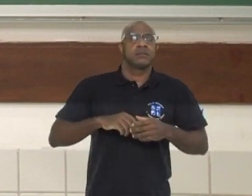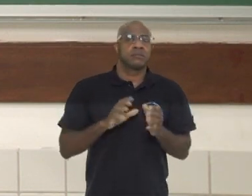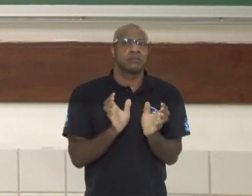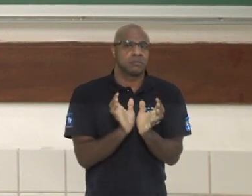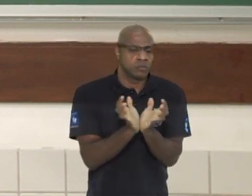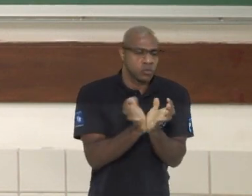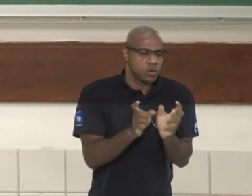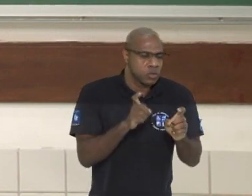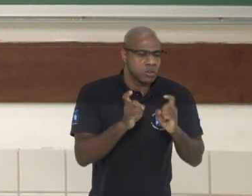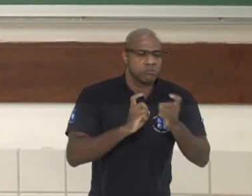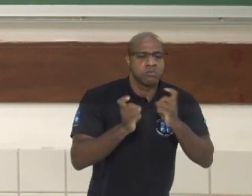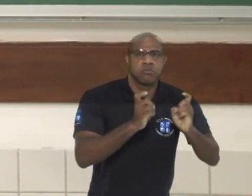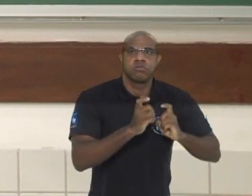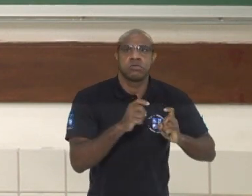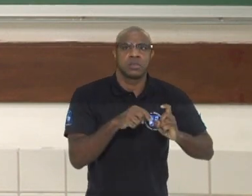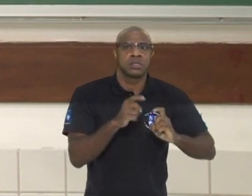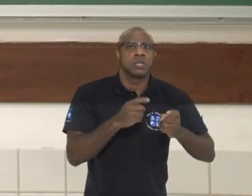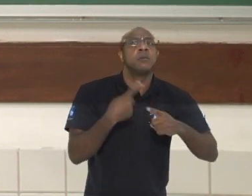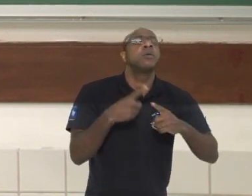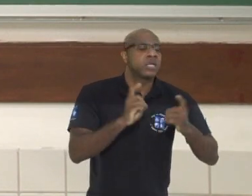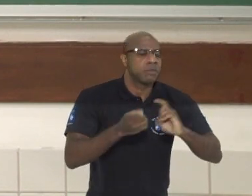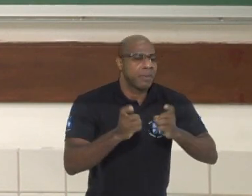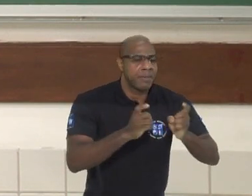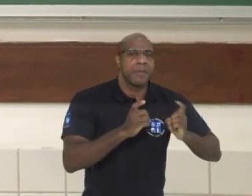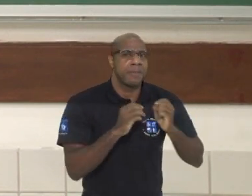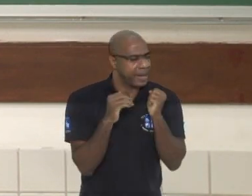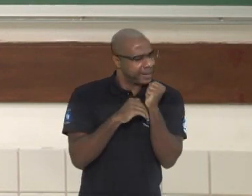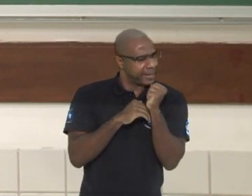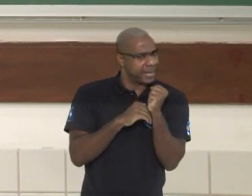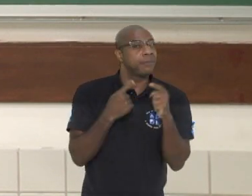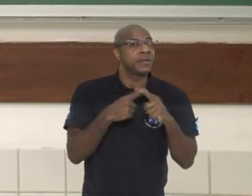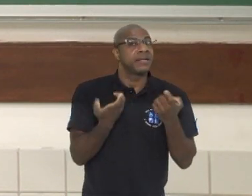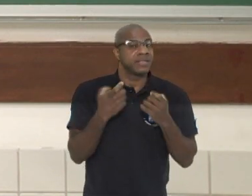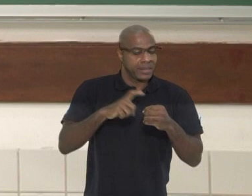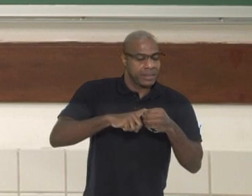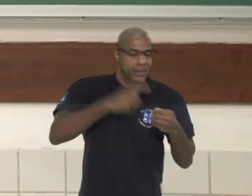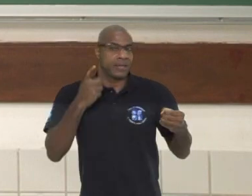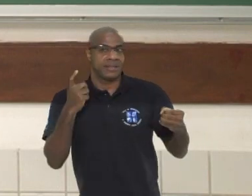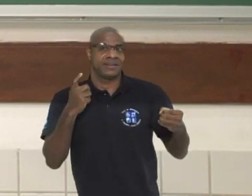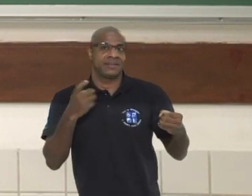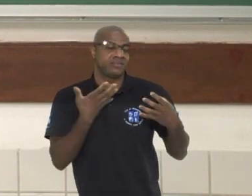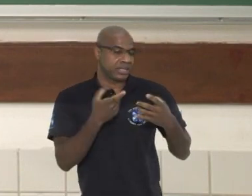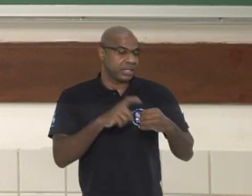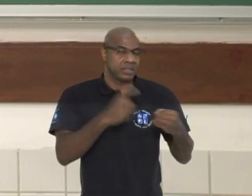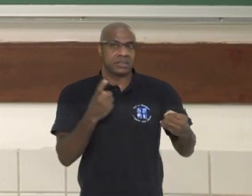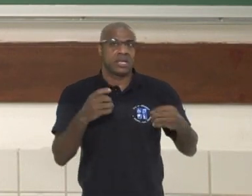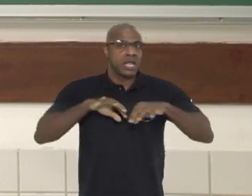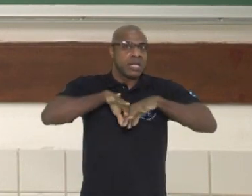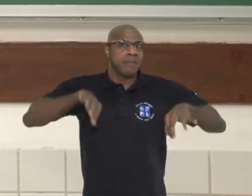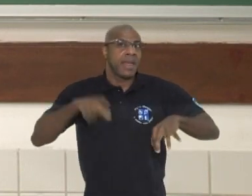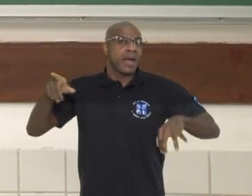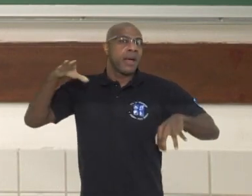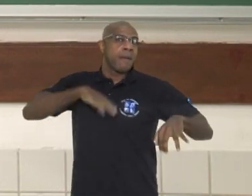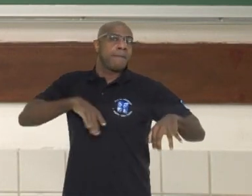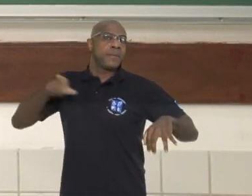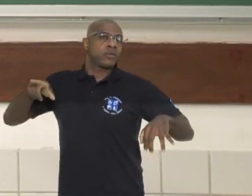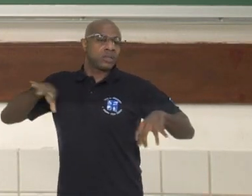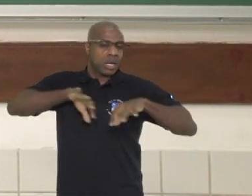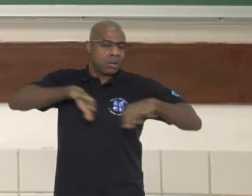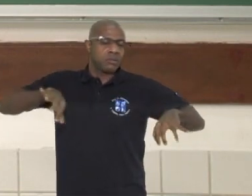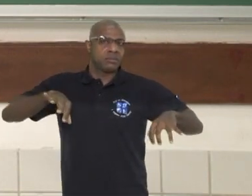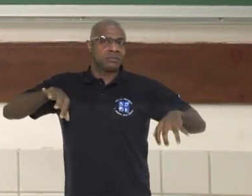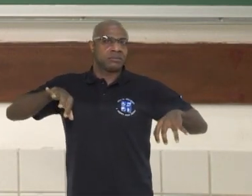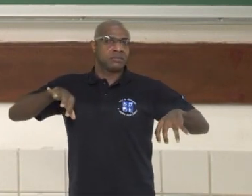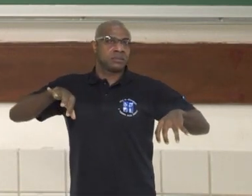se separar de Portugal. Essa separação de Portugal tem como objetivo fundar uma república. Dentre